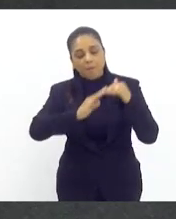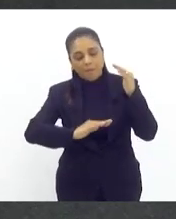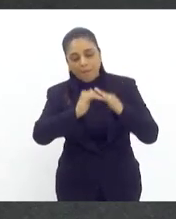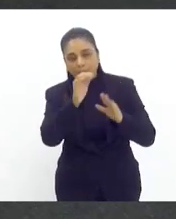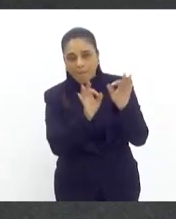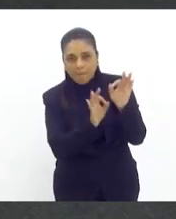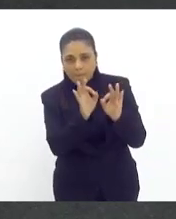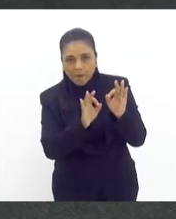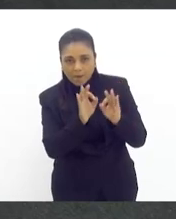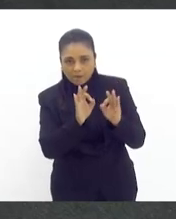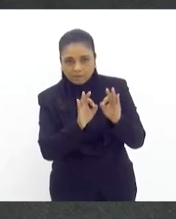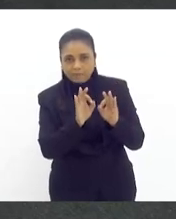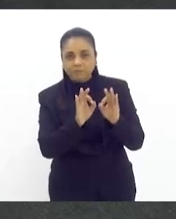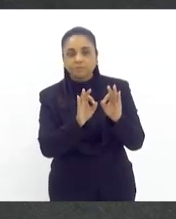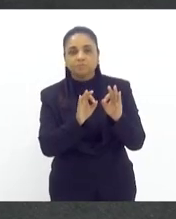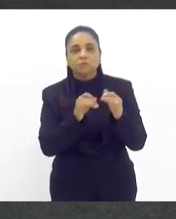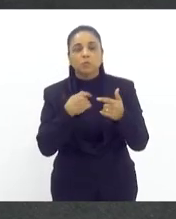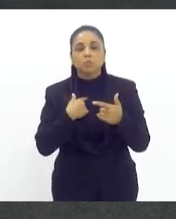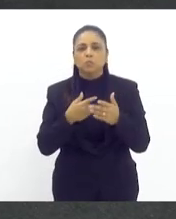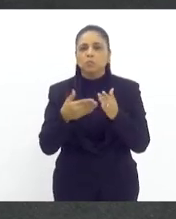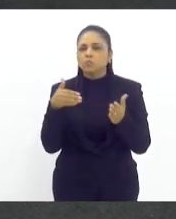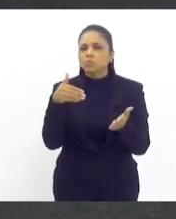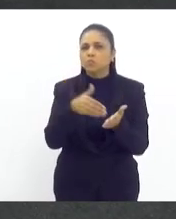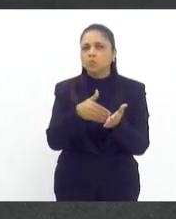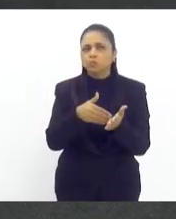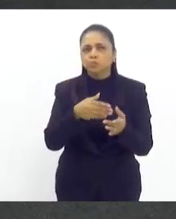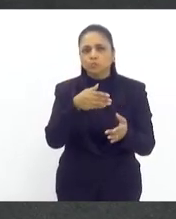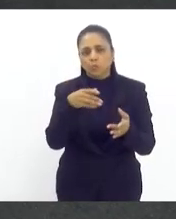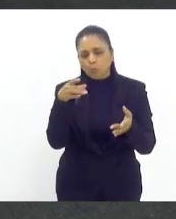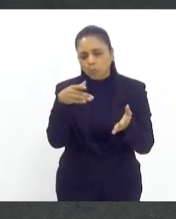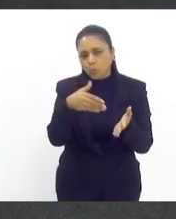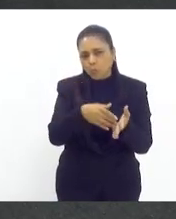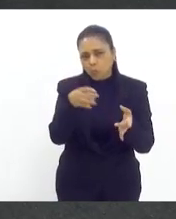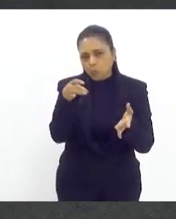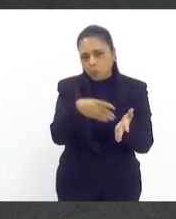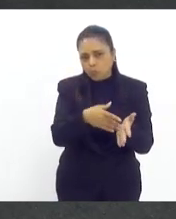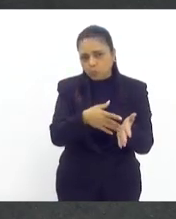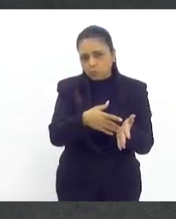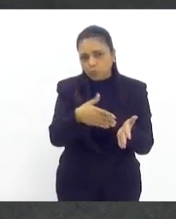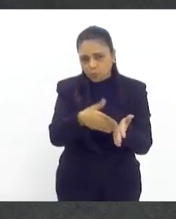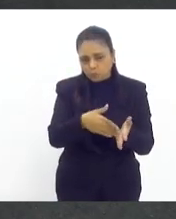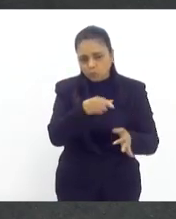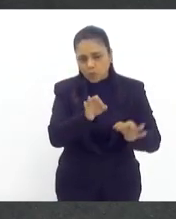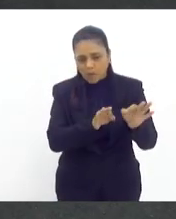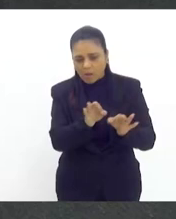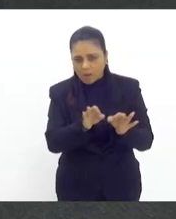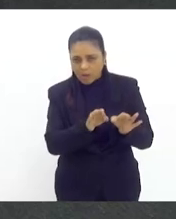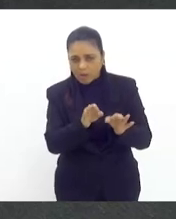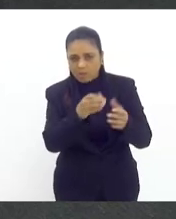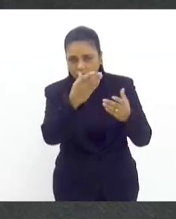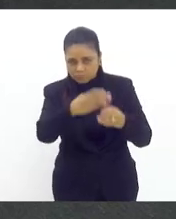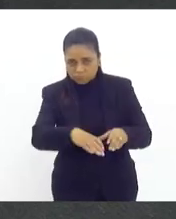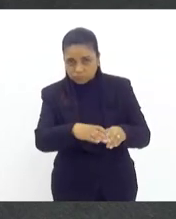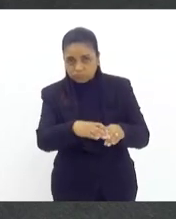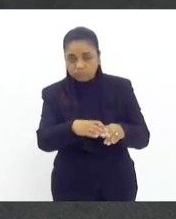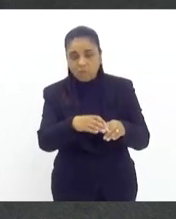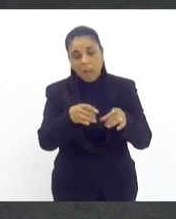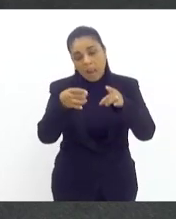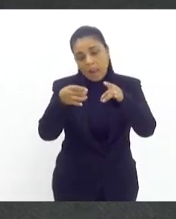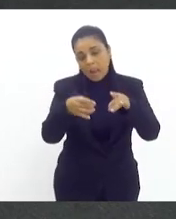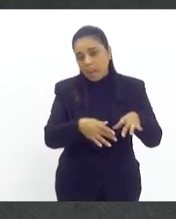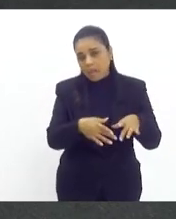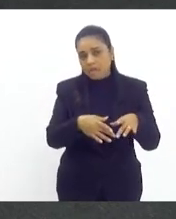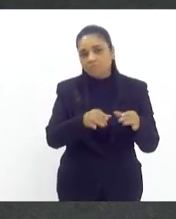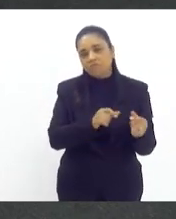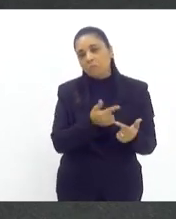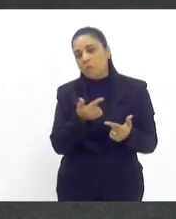muitos aprovados nos últimos concursos pede desligamento para trabalhar em outros órgãos aumentando exatamente a rotatividade